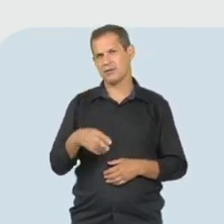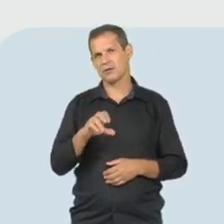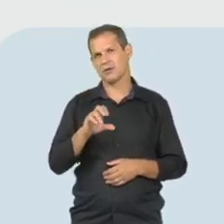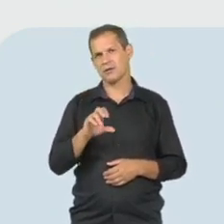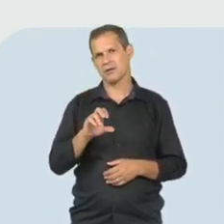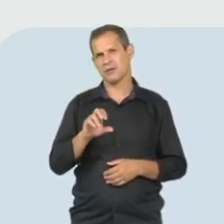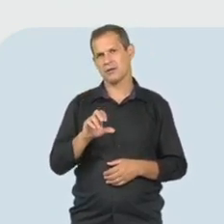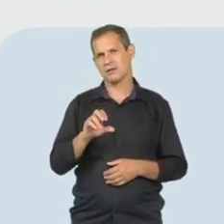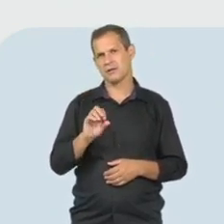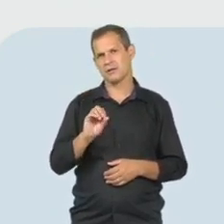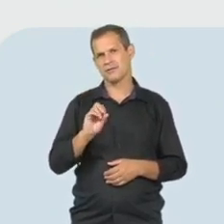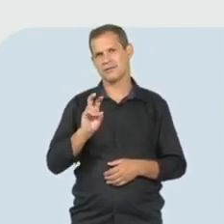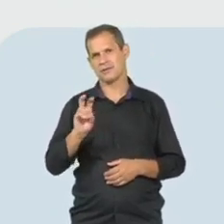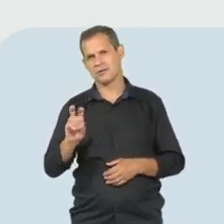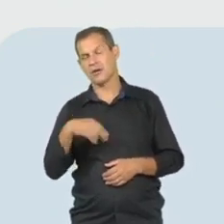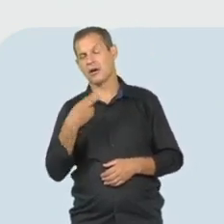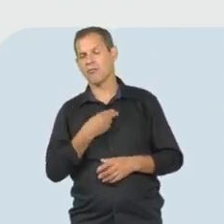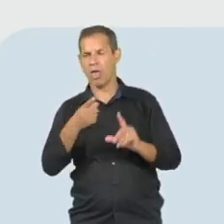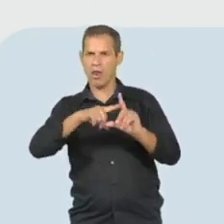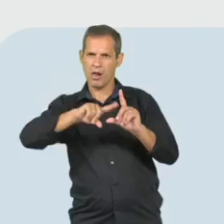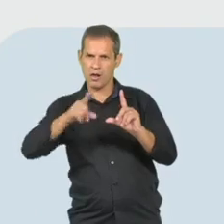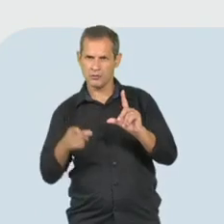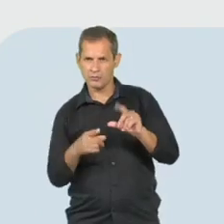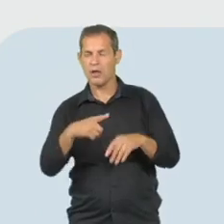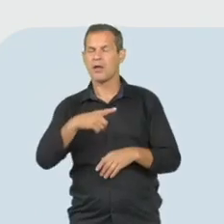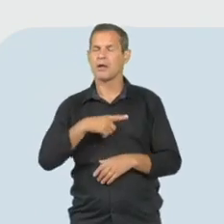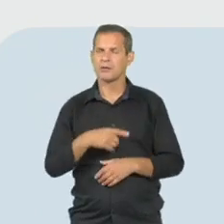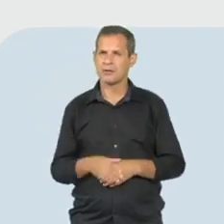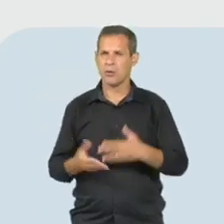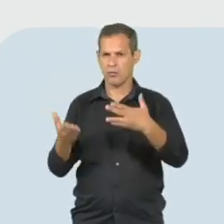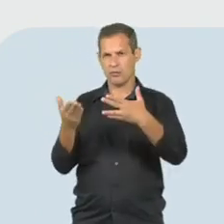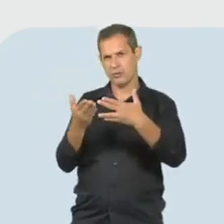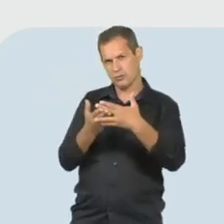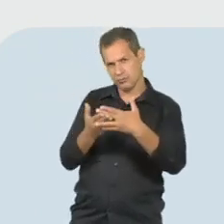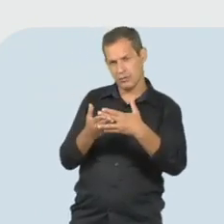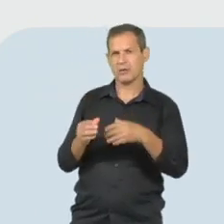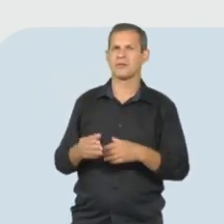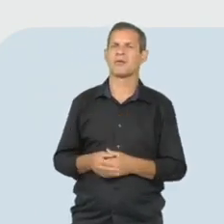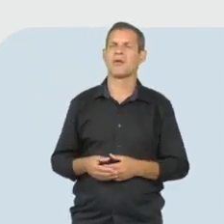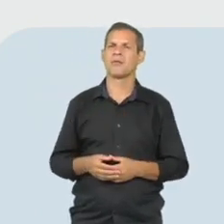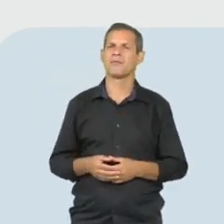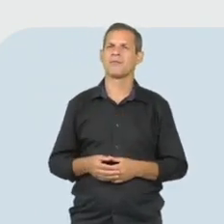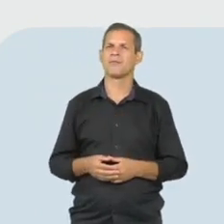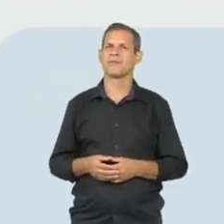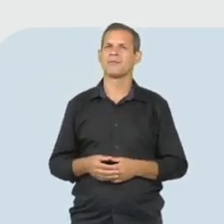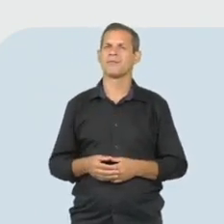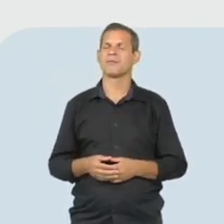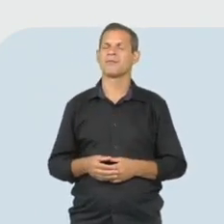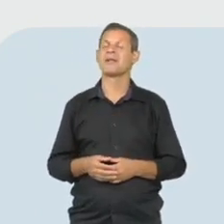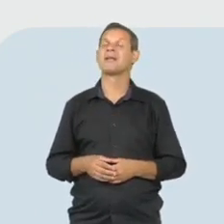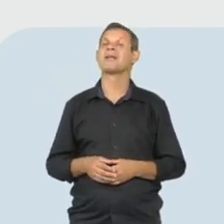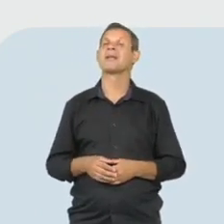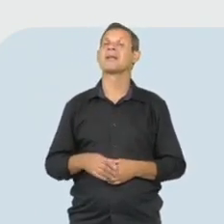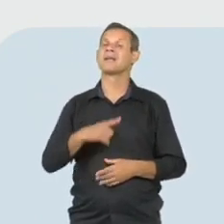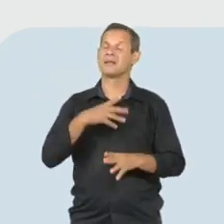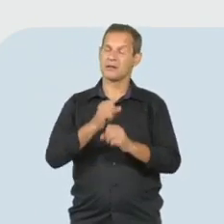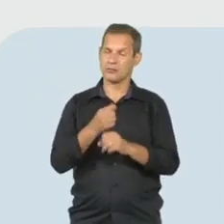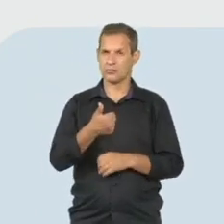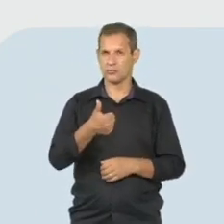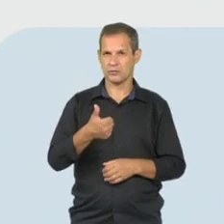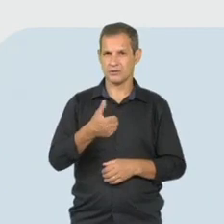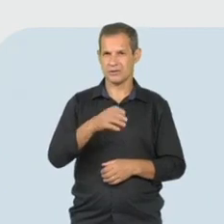76,05. A nossa curva, ela tem um espaço que vai daqui até aqui, que equivale a